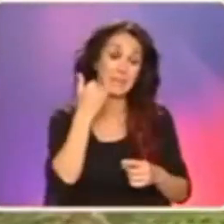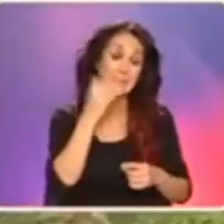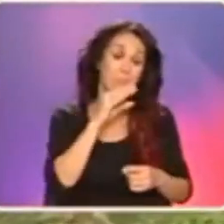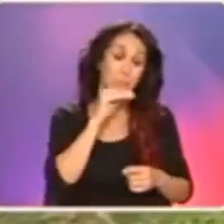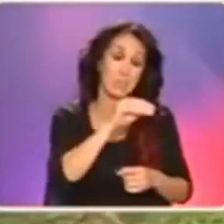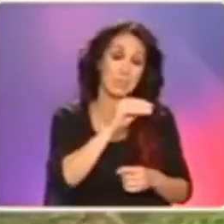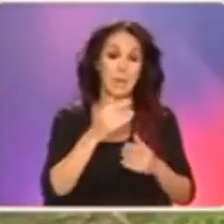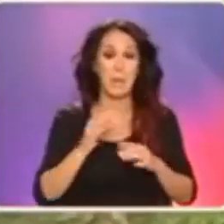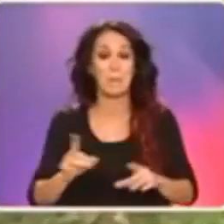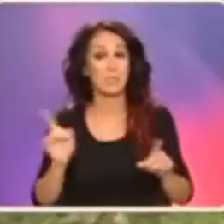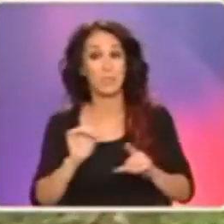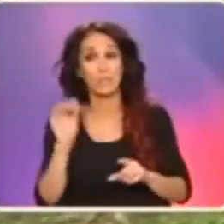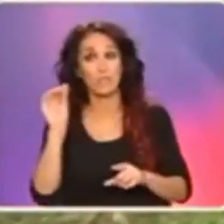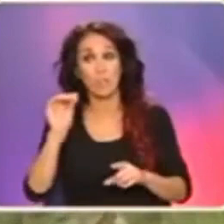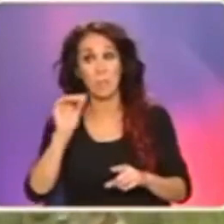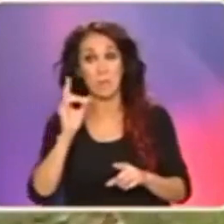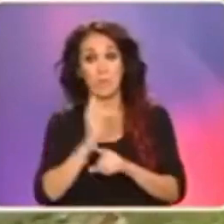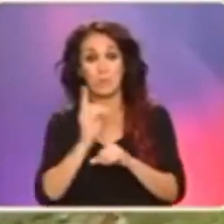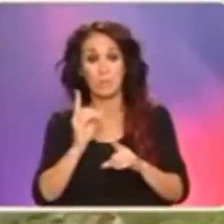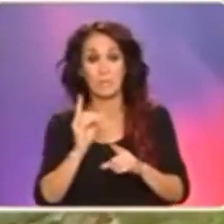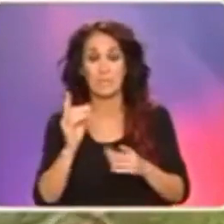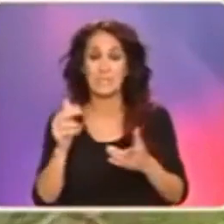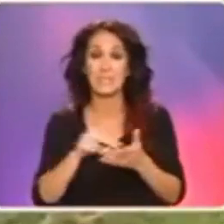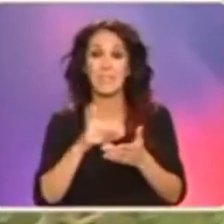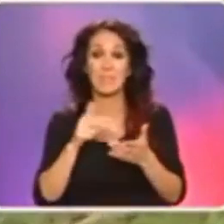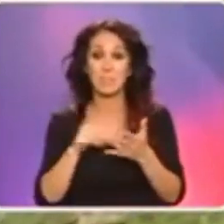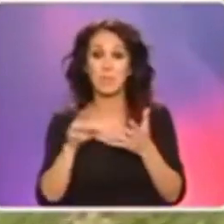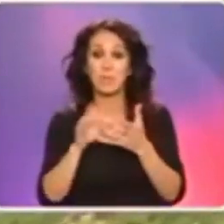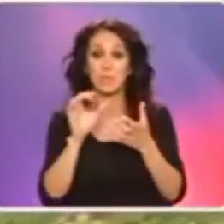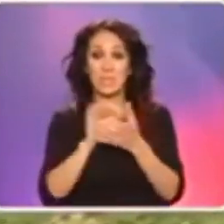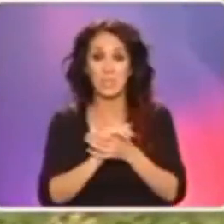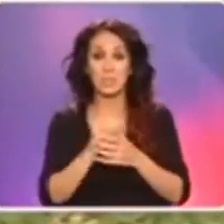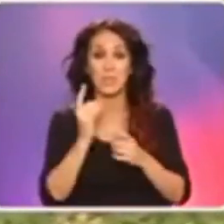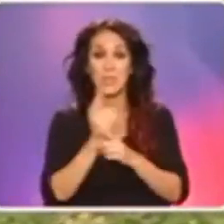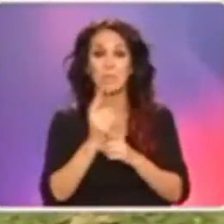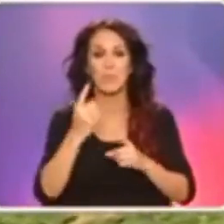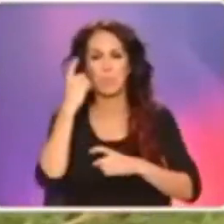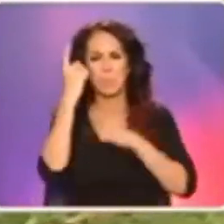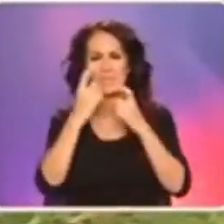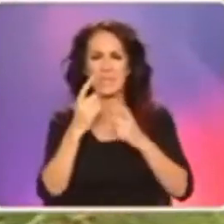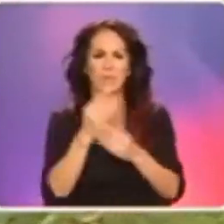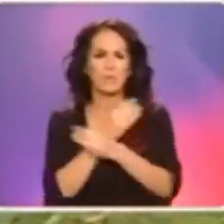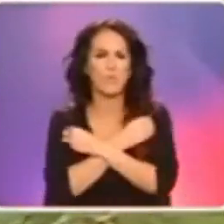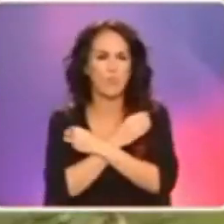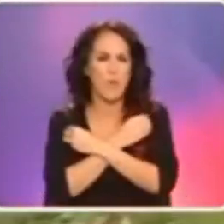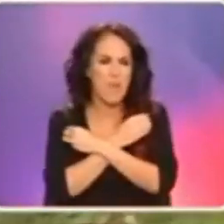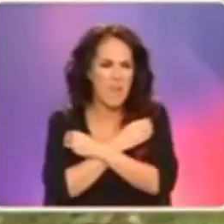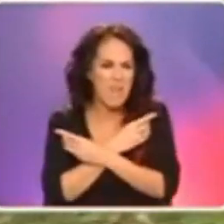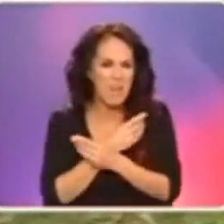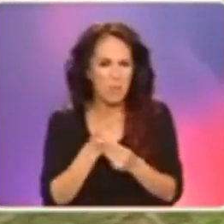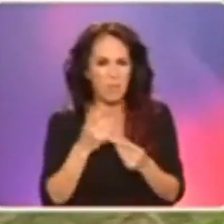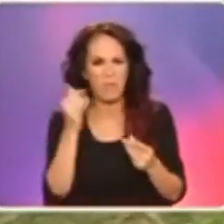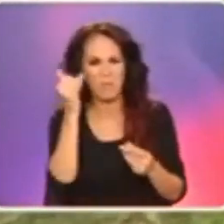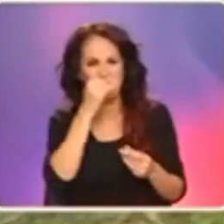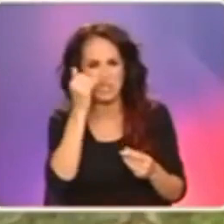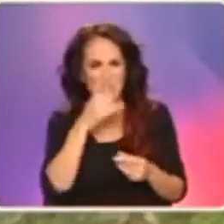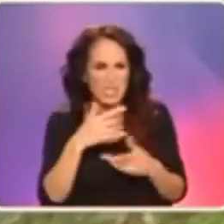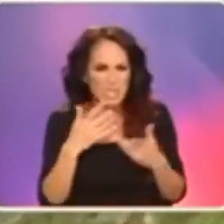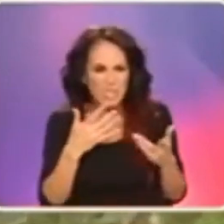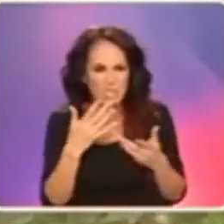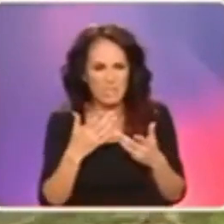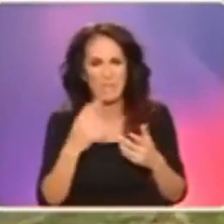cedo, porque eu... Pensando eu que fosse um palhaço destes que eles às vezes põem antigamente no meio do